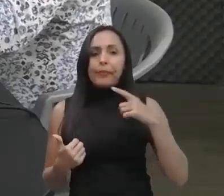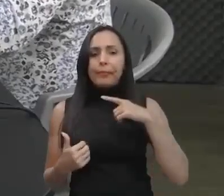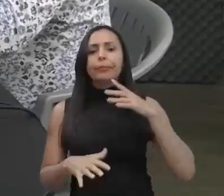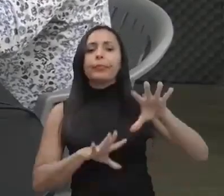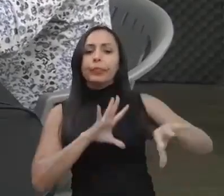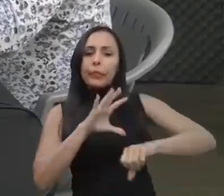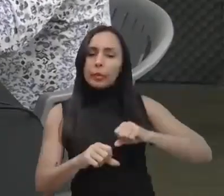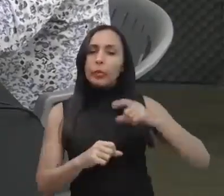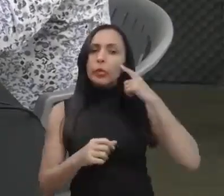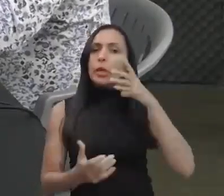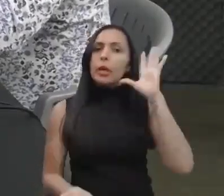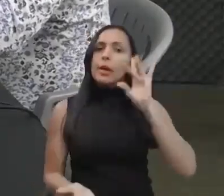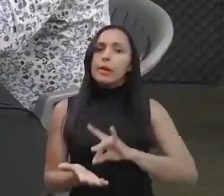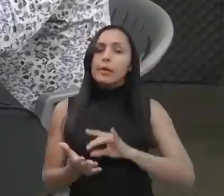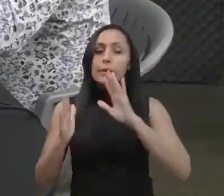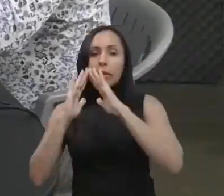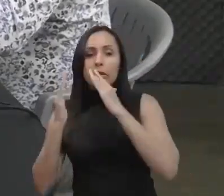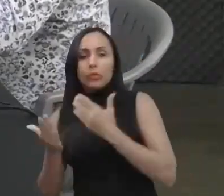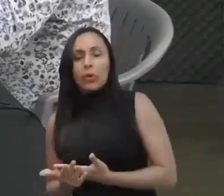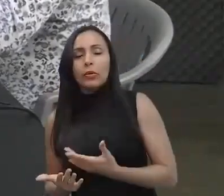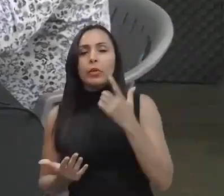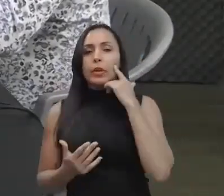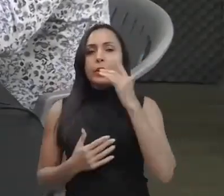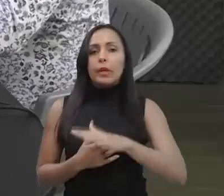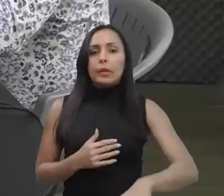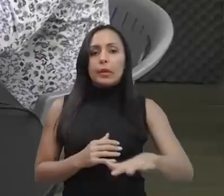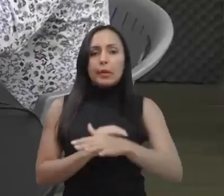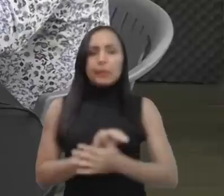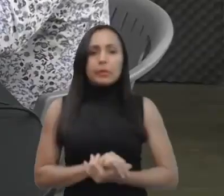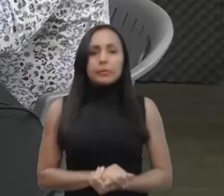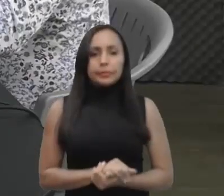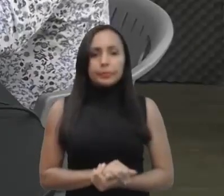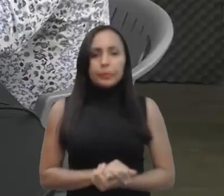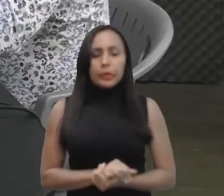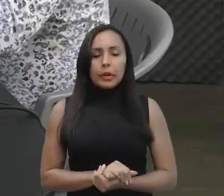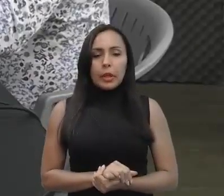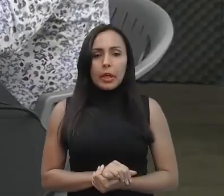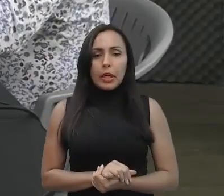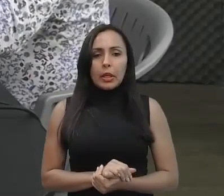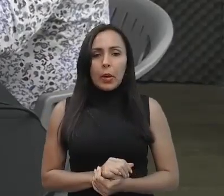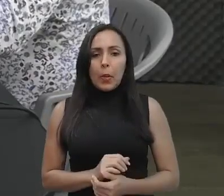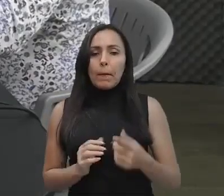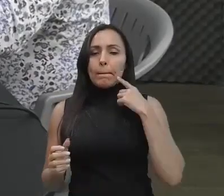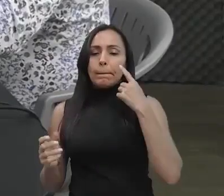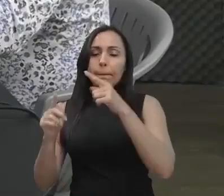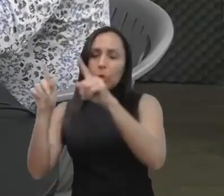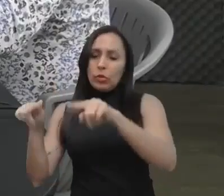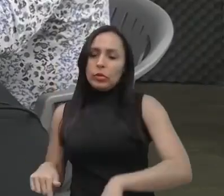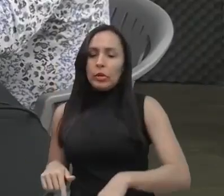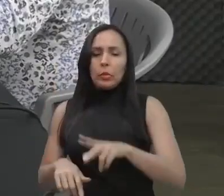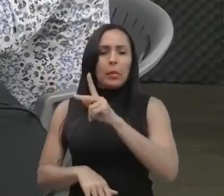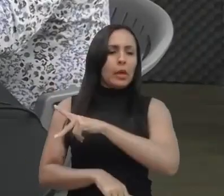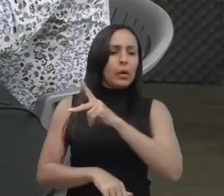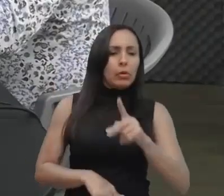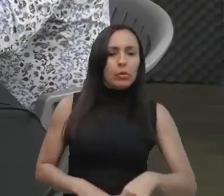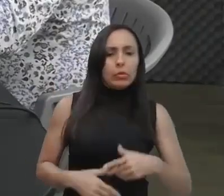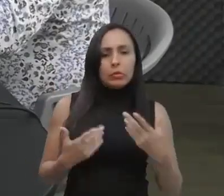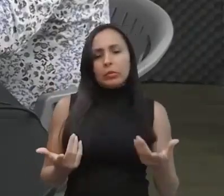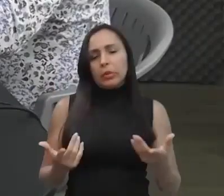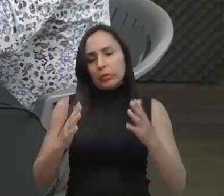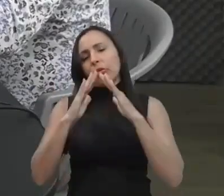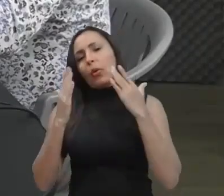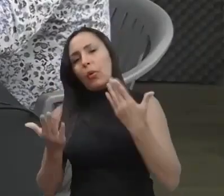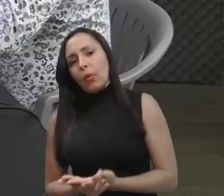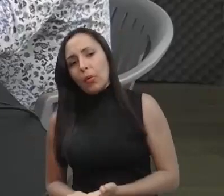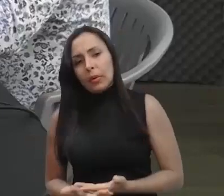escolas em atender essa essa demanda mesmo isso exatamente projetos pedagógicos também fazem ações em escola sobre isso porque